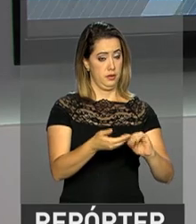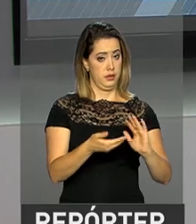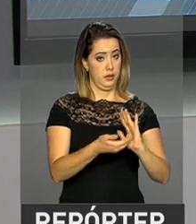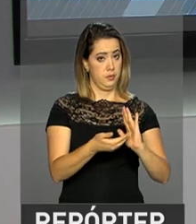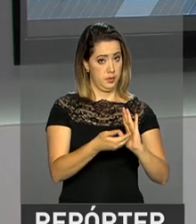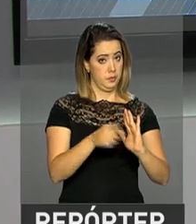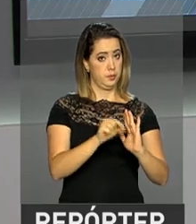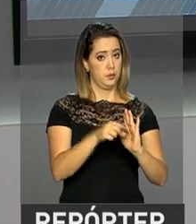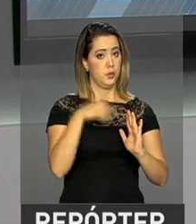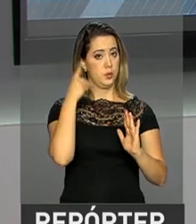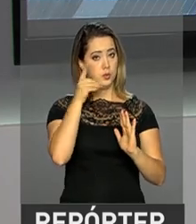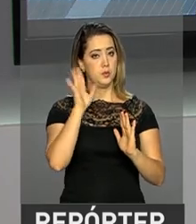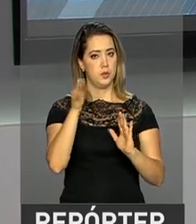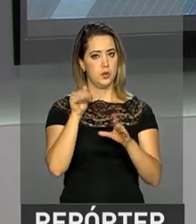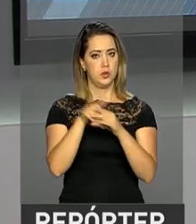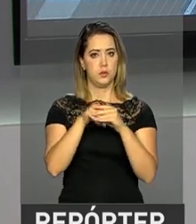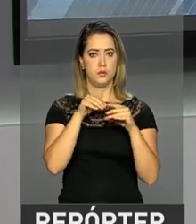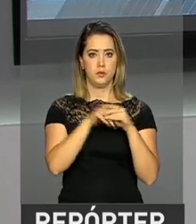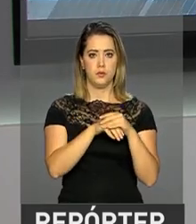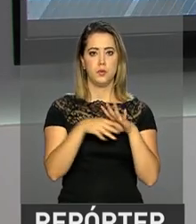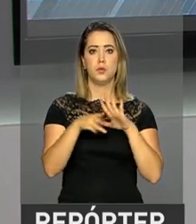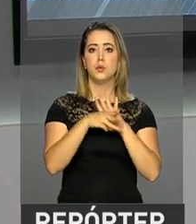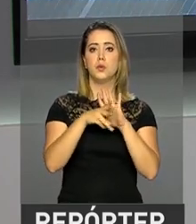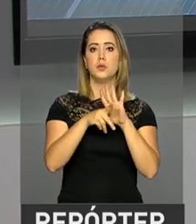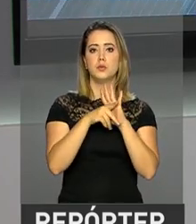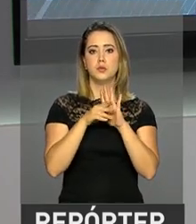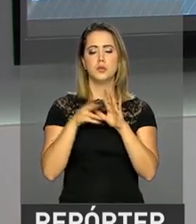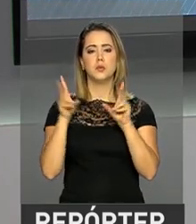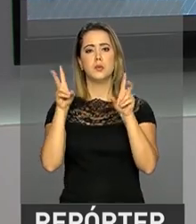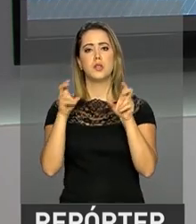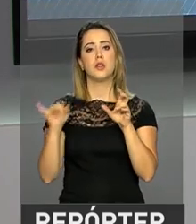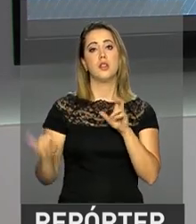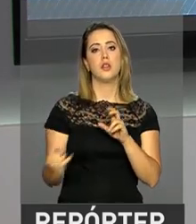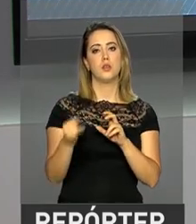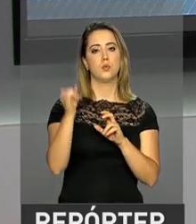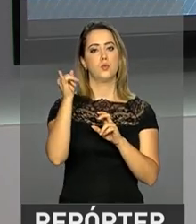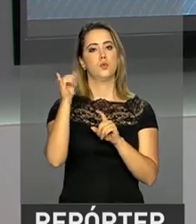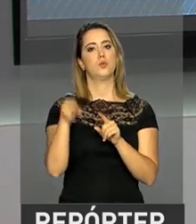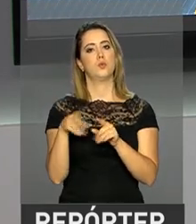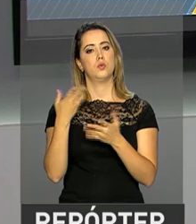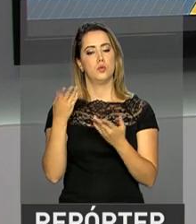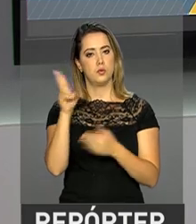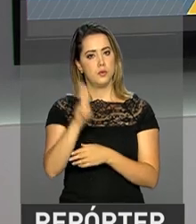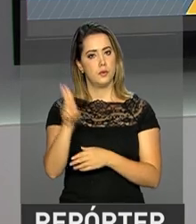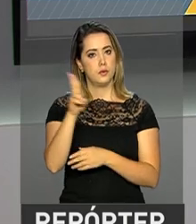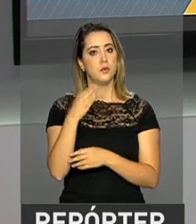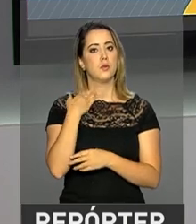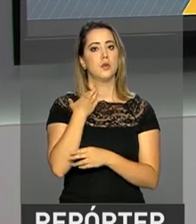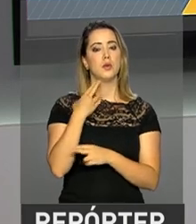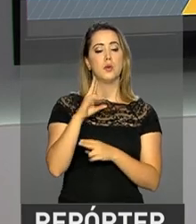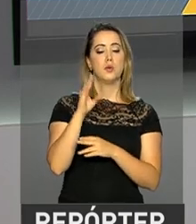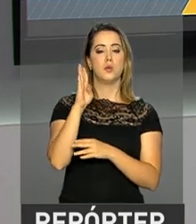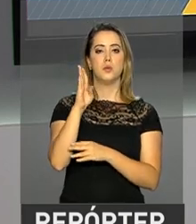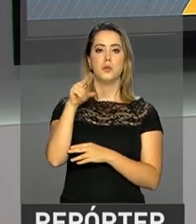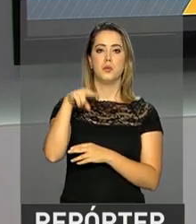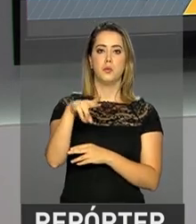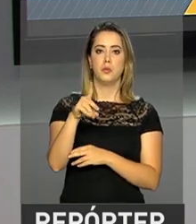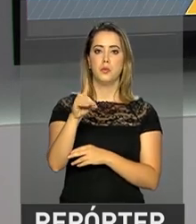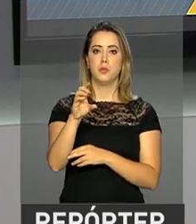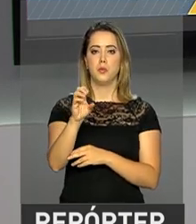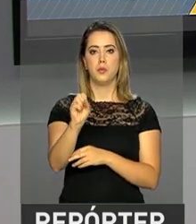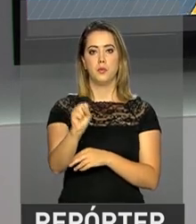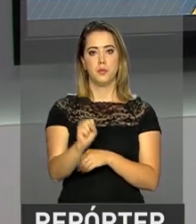Deputados concluiu a votação da medida provisória que trata da nova taxa de juros que será usada nos empréstimos do